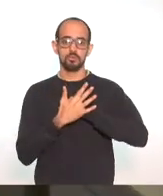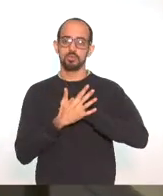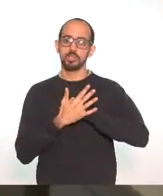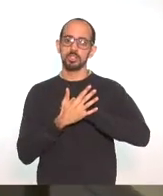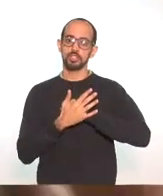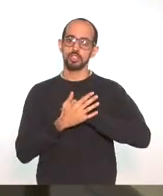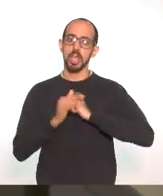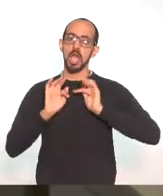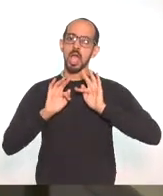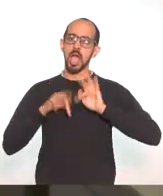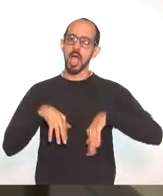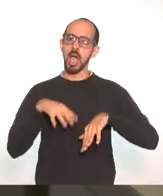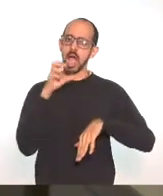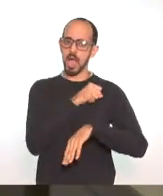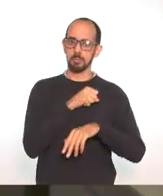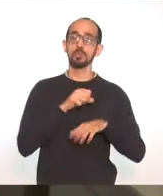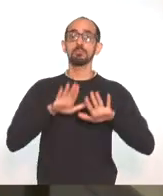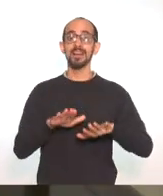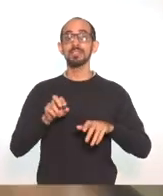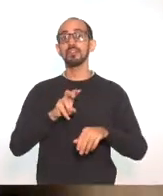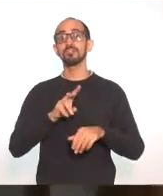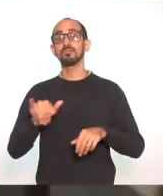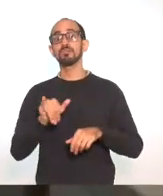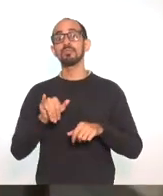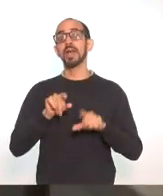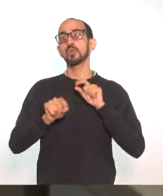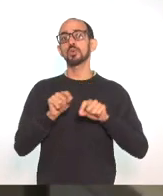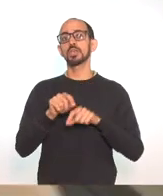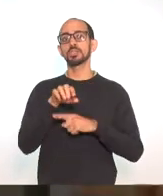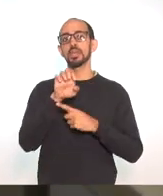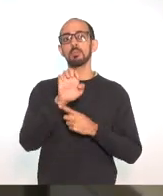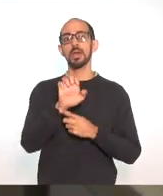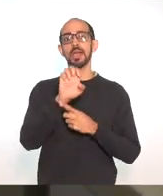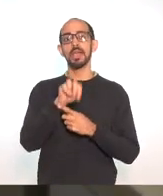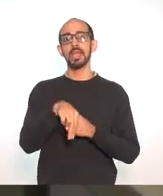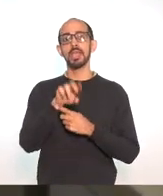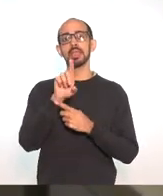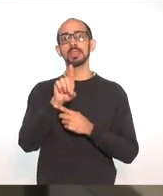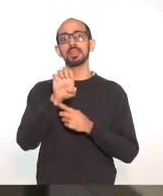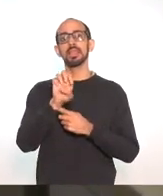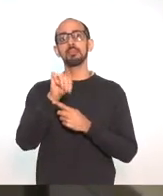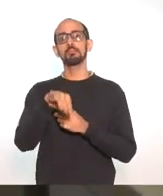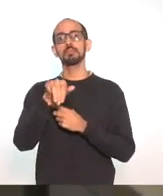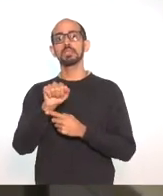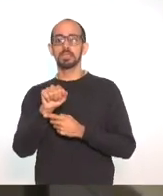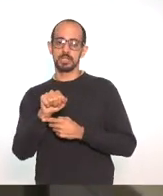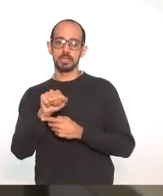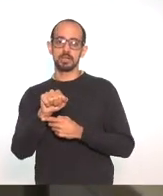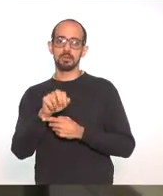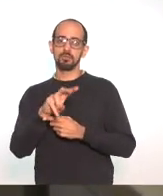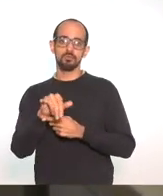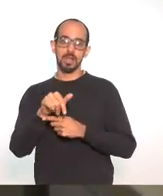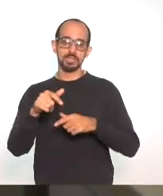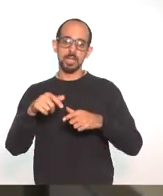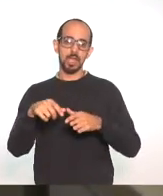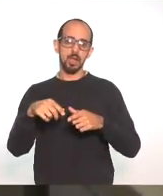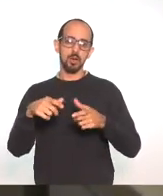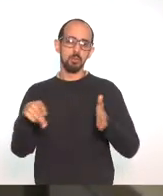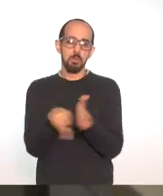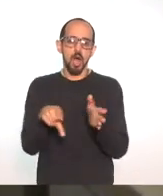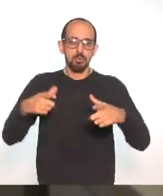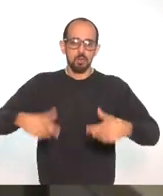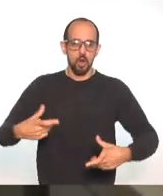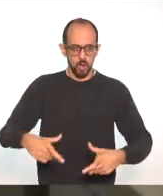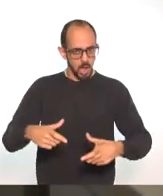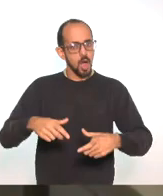uma uma endemia ela não vai acabar da noite para o dia e as medidas vão ter que